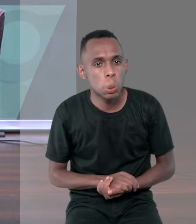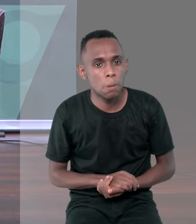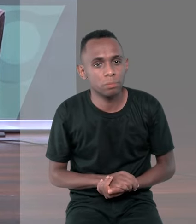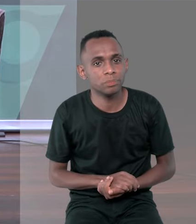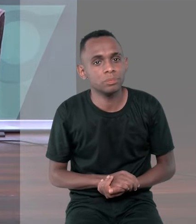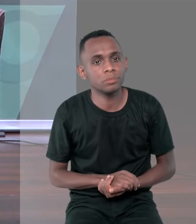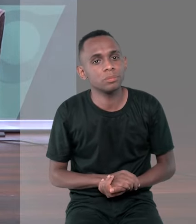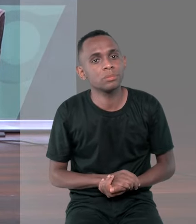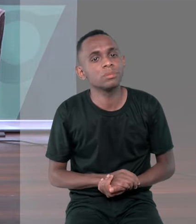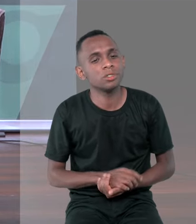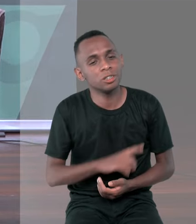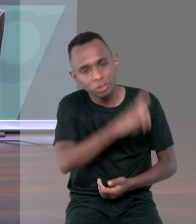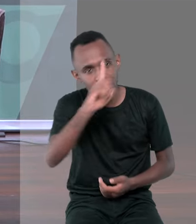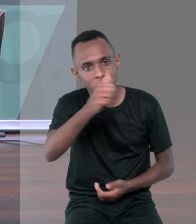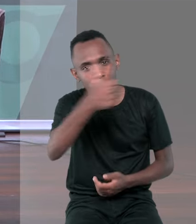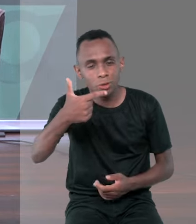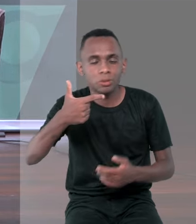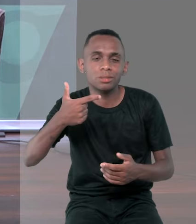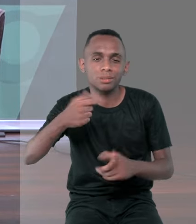É. 12 de agosto. 12 de agosto. Bem.